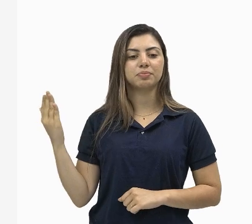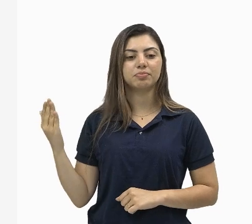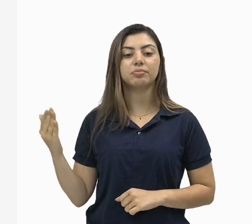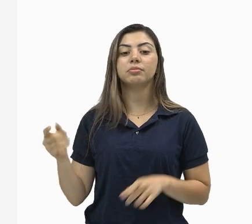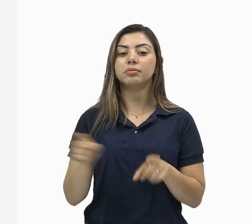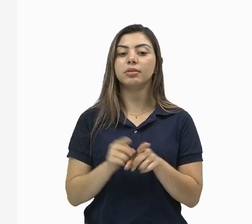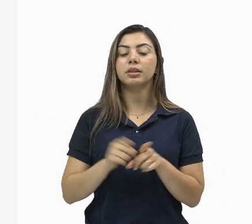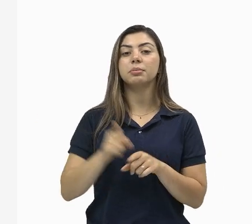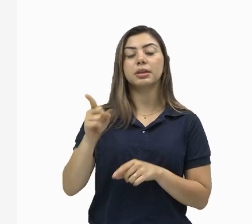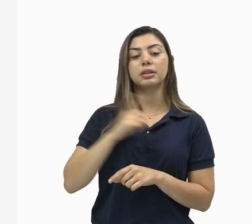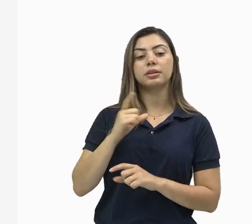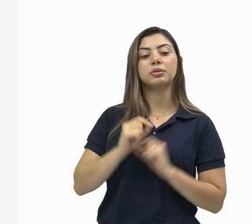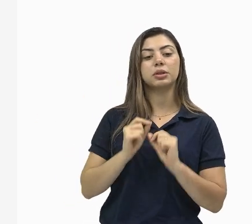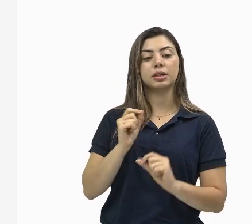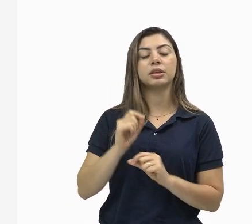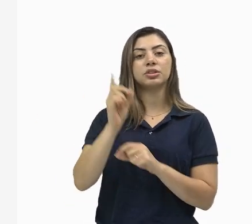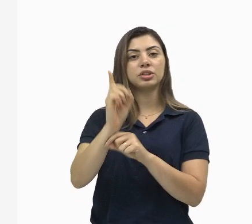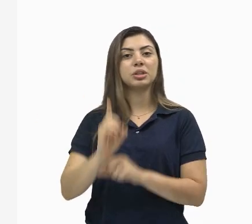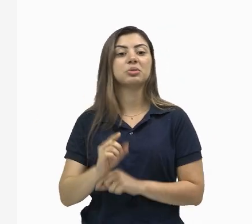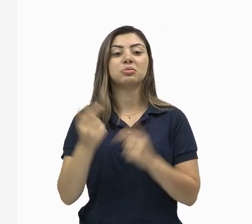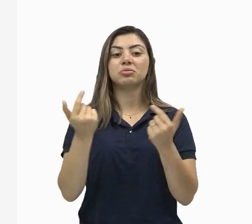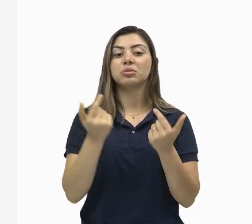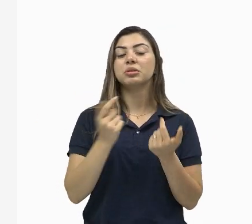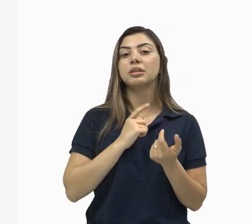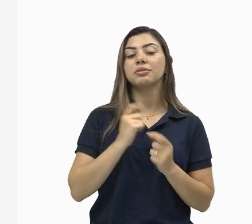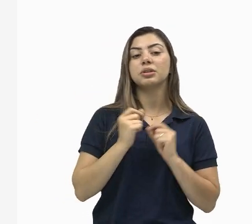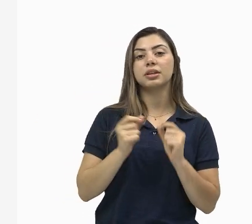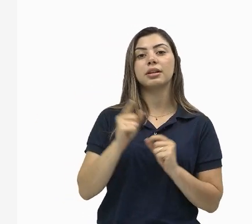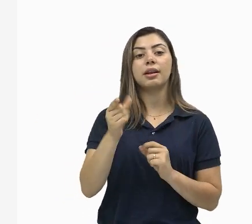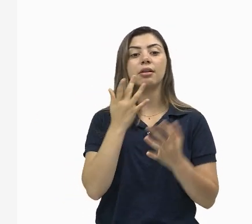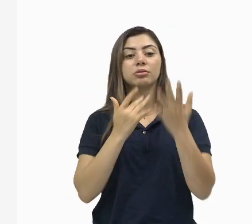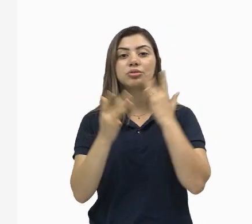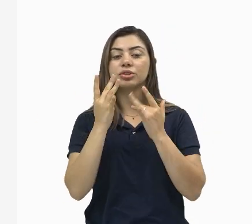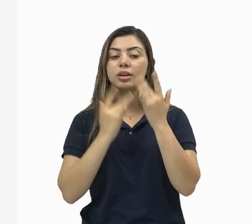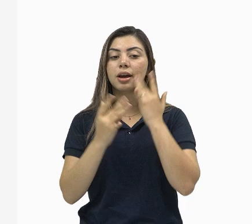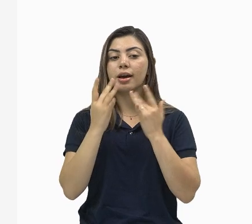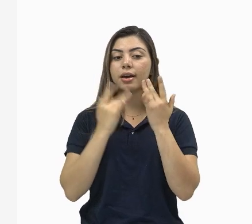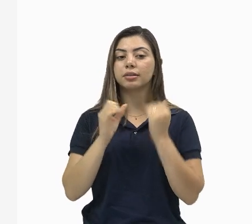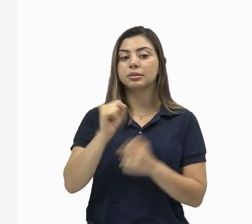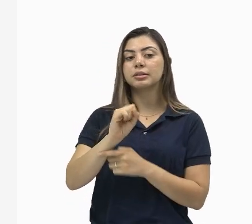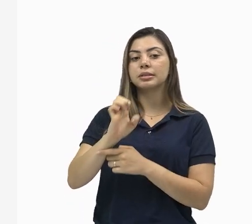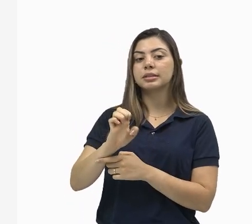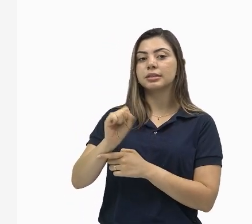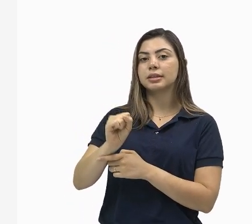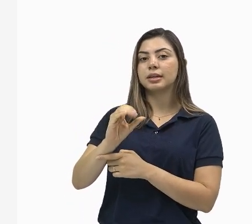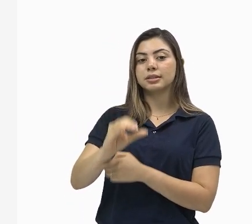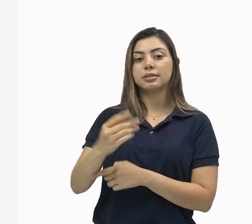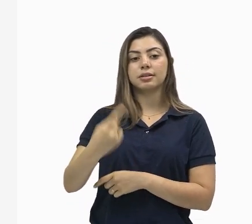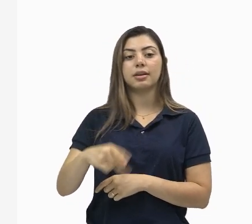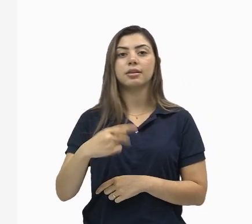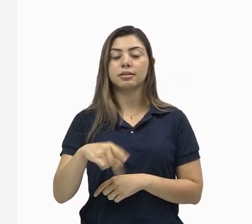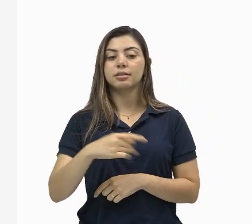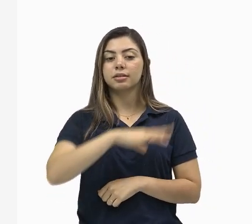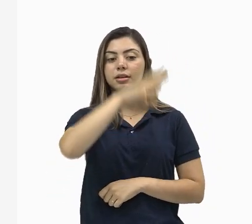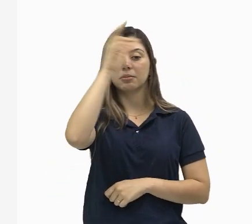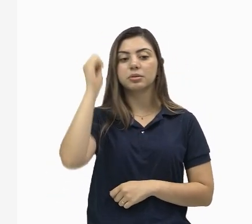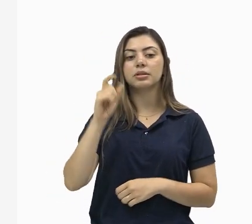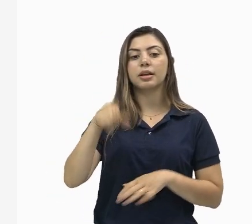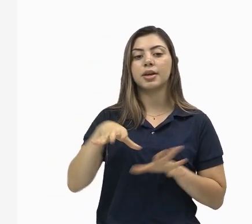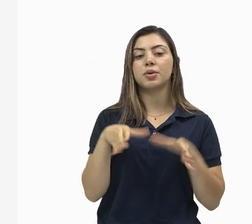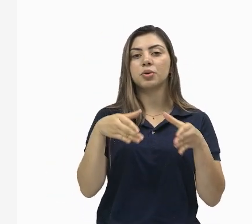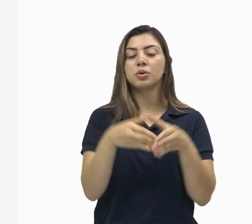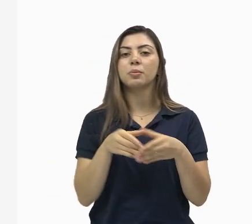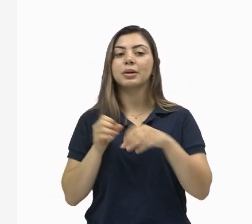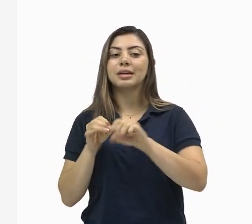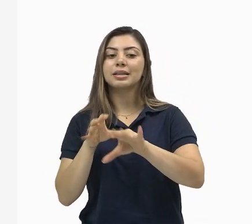foi diretor no Teatro Experimental do Sesc, em Manaus, grupo que encenou várias peças de